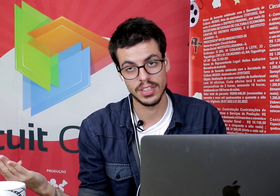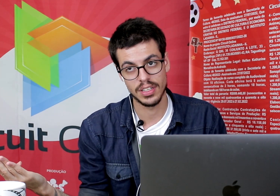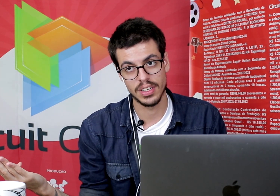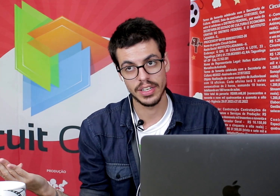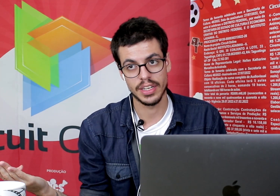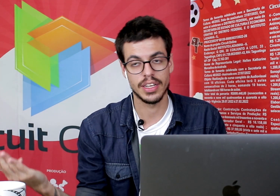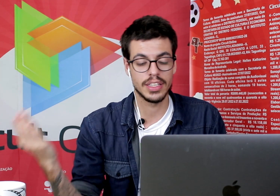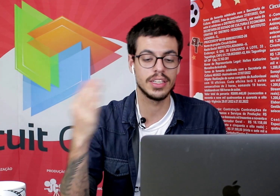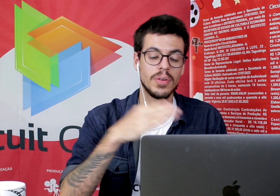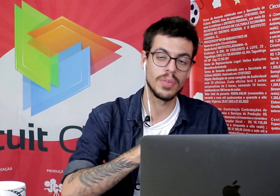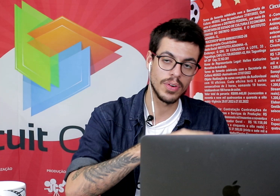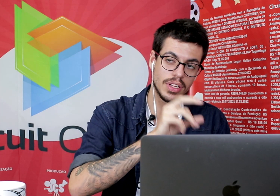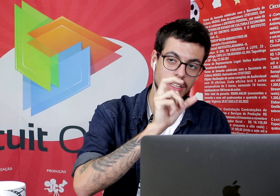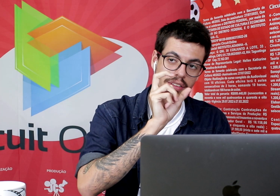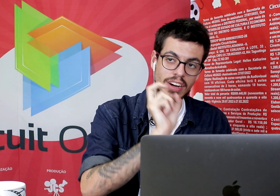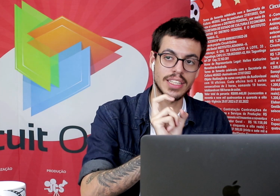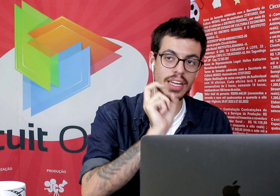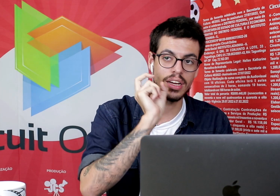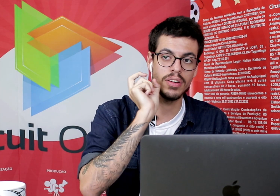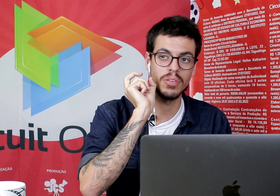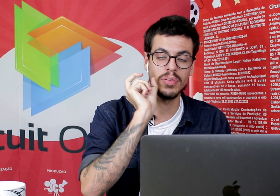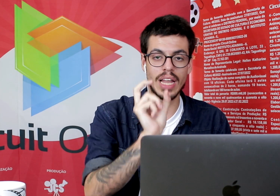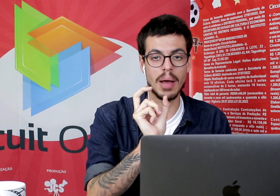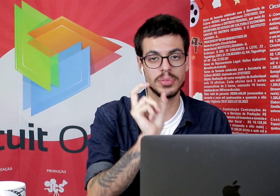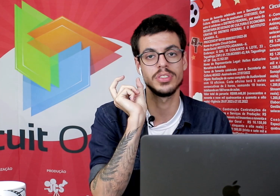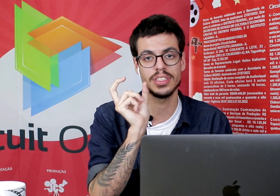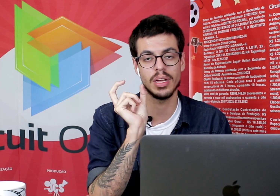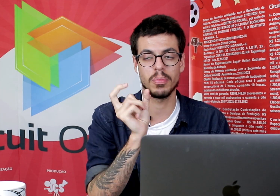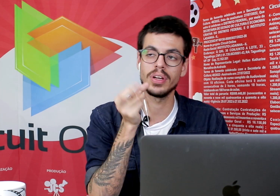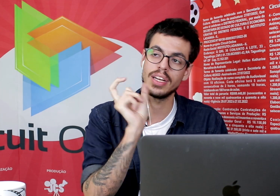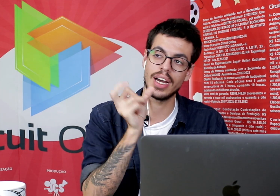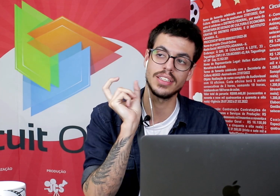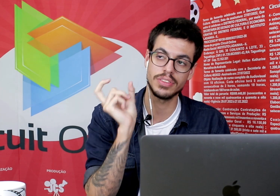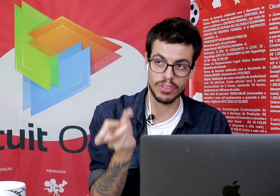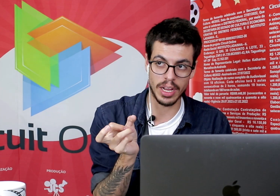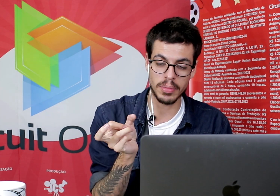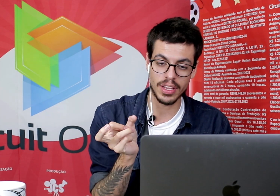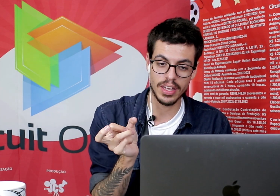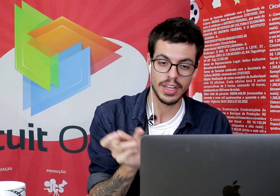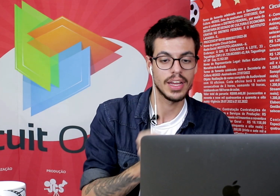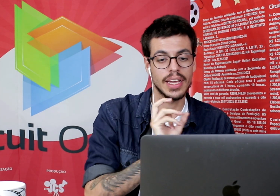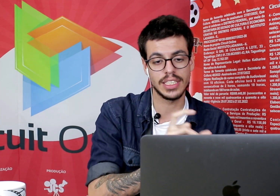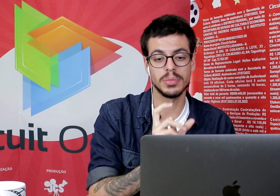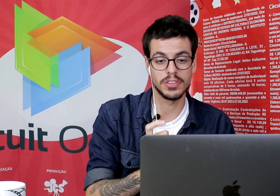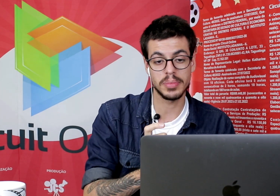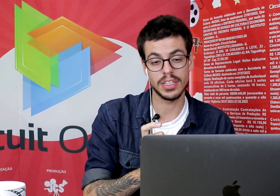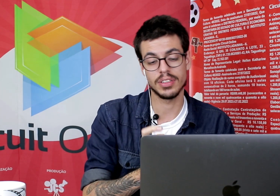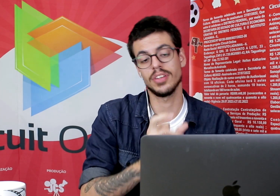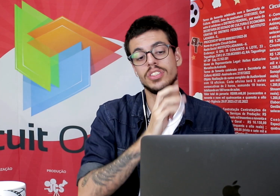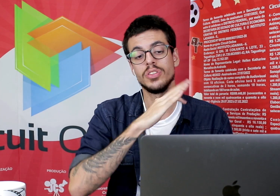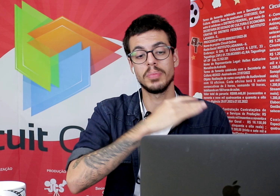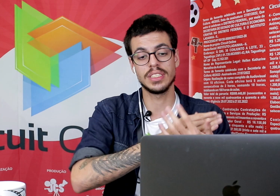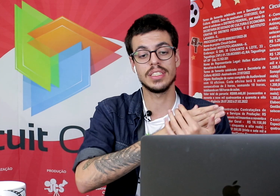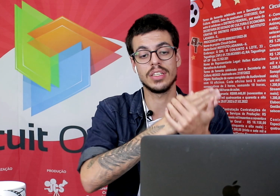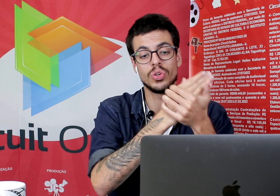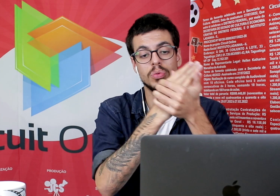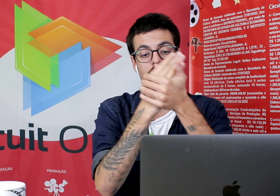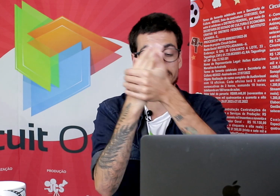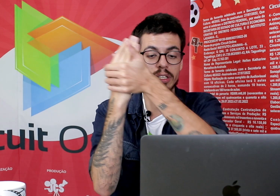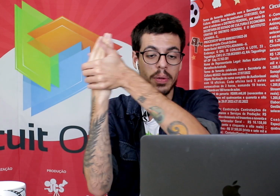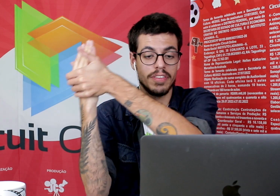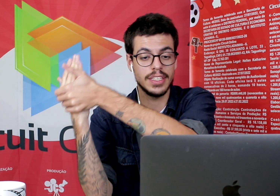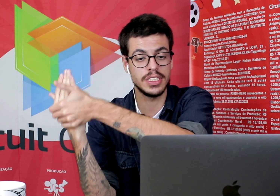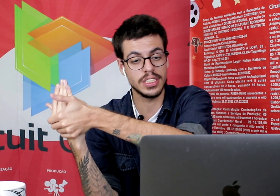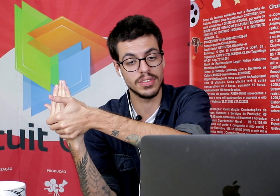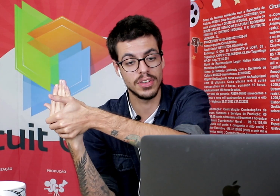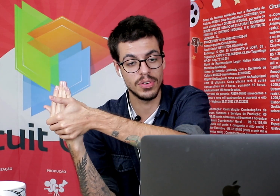braço. Então, vai ter um lapso de tempo entre cada frame, que é esse movimento. Então, a gente não precisa ter todo o